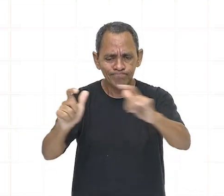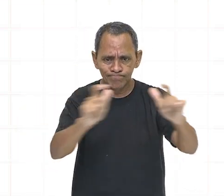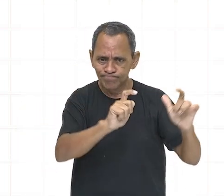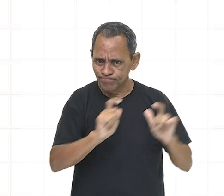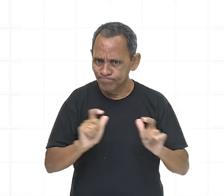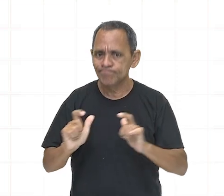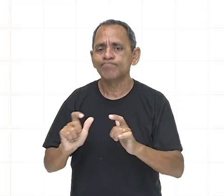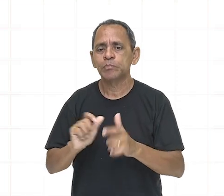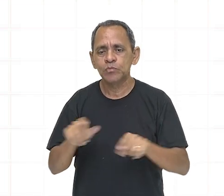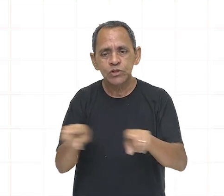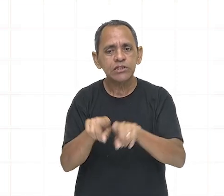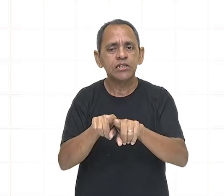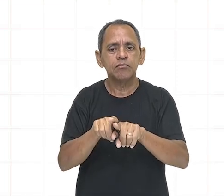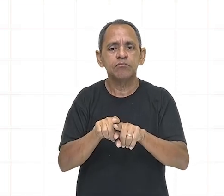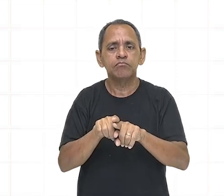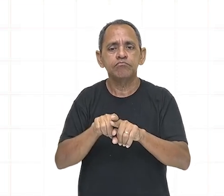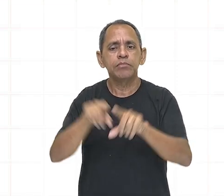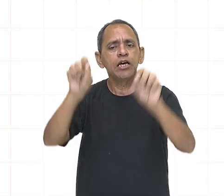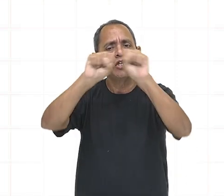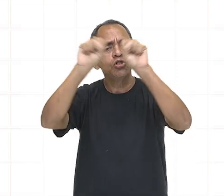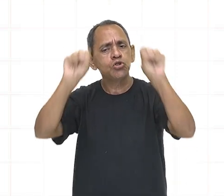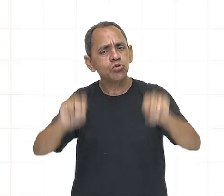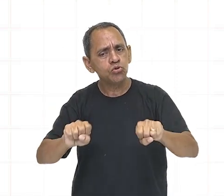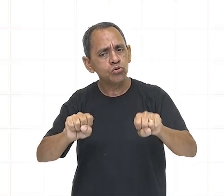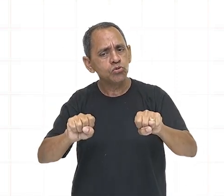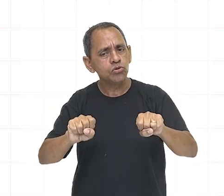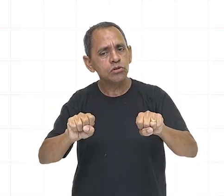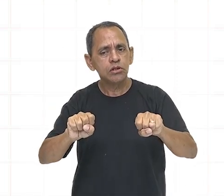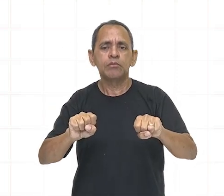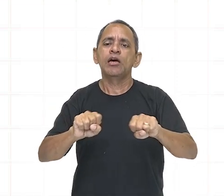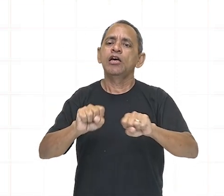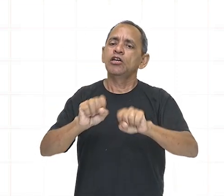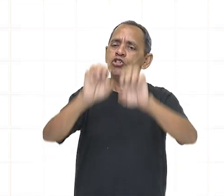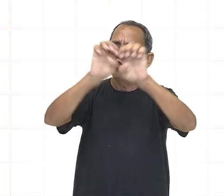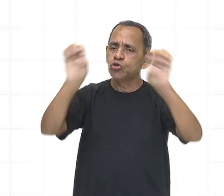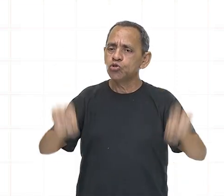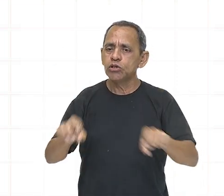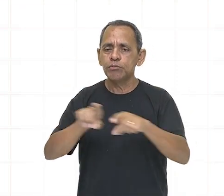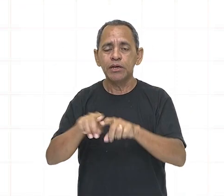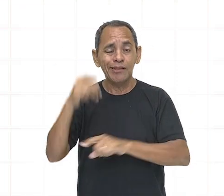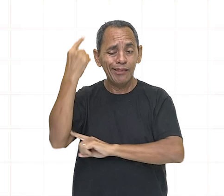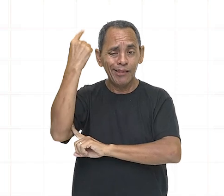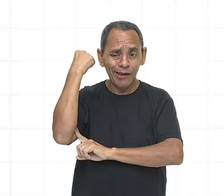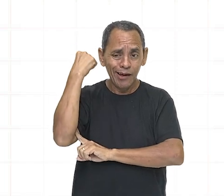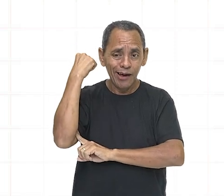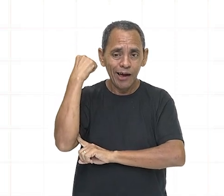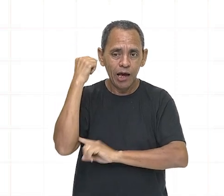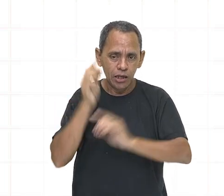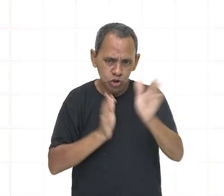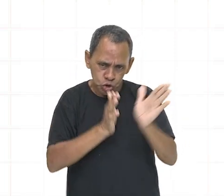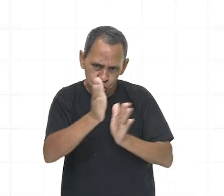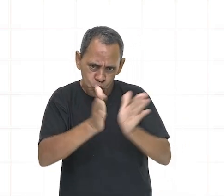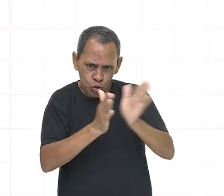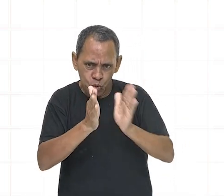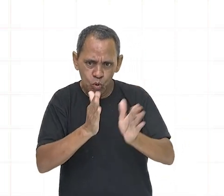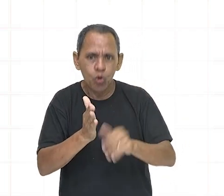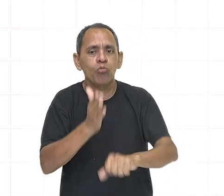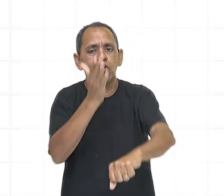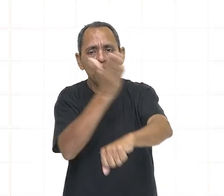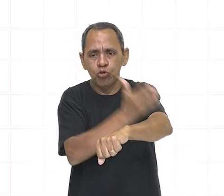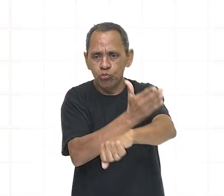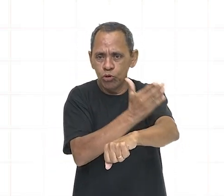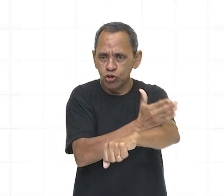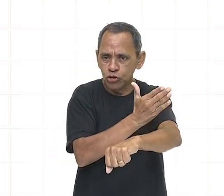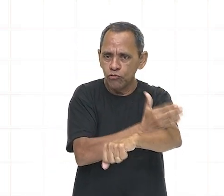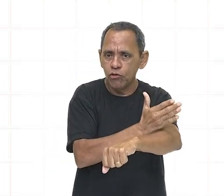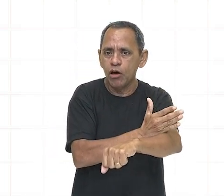e também estruturado. Por exemplo, lá no período da Europa medieval, né, o trabalho ele era visto como